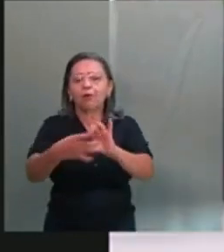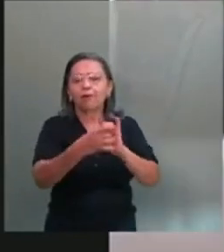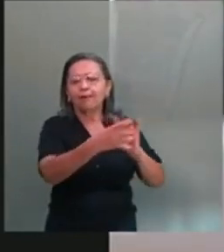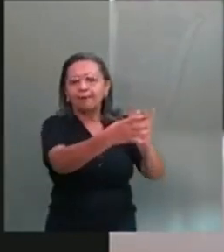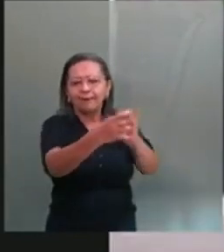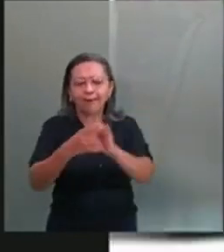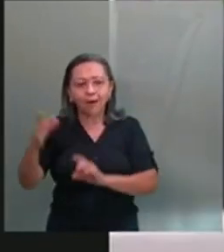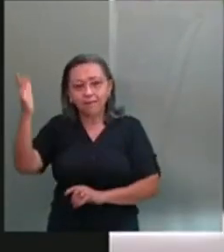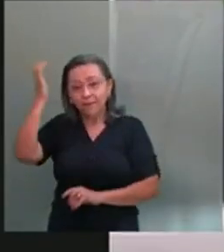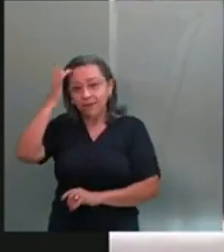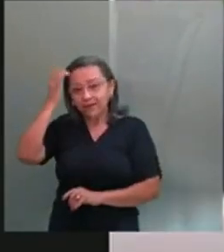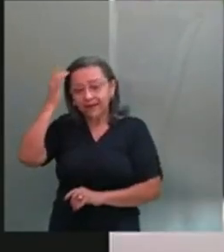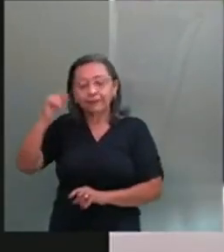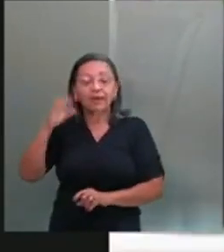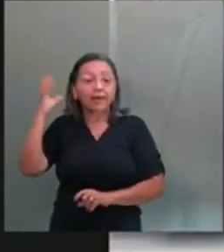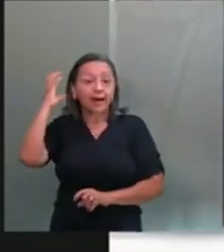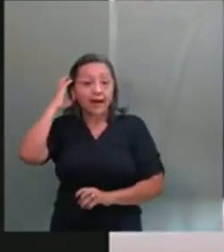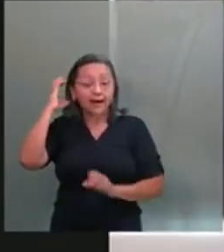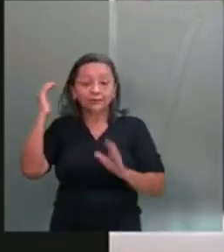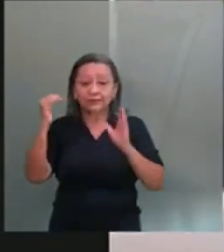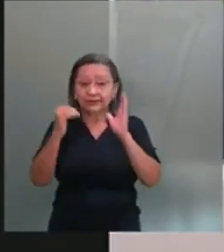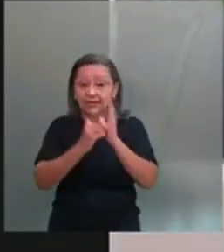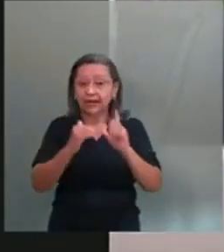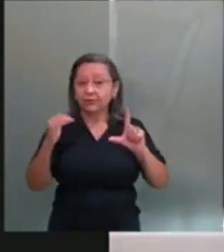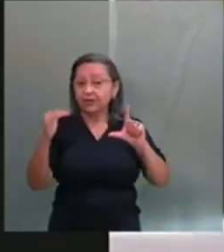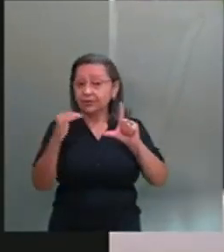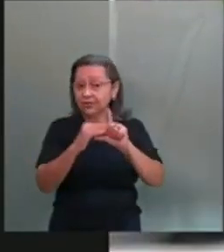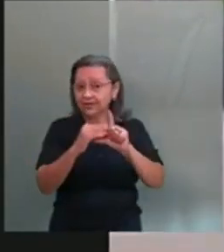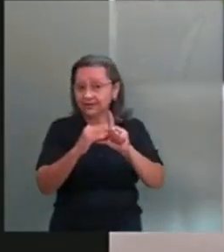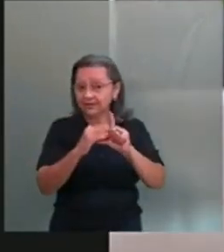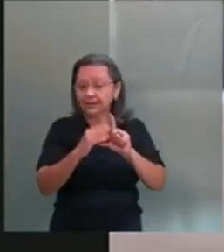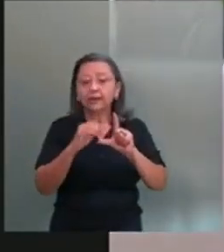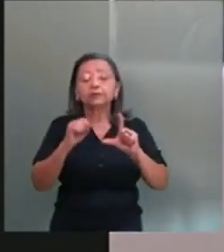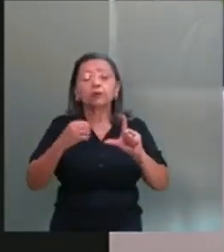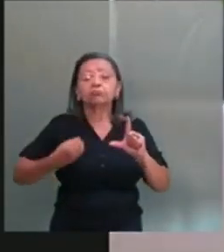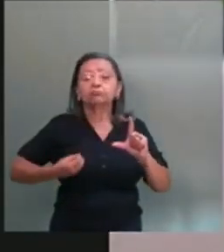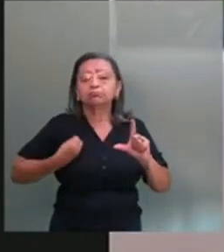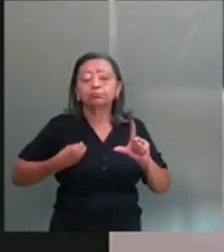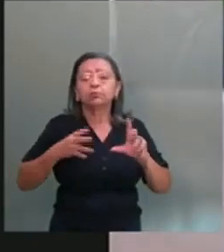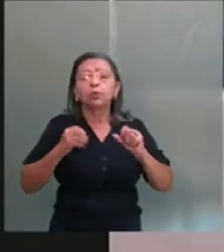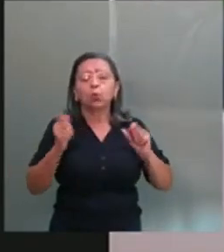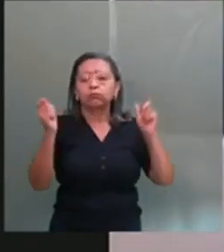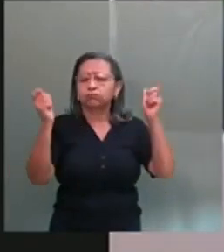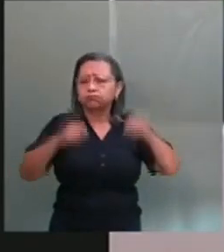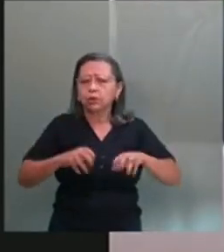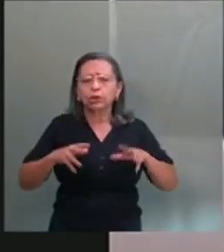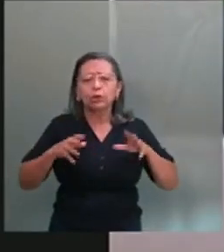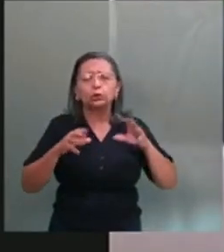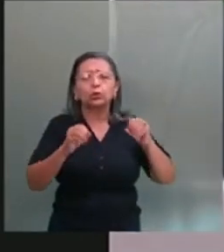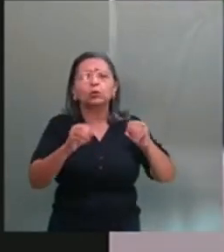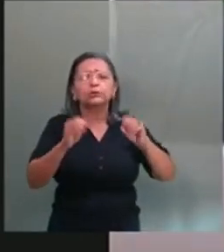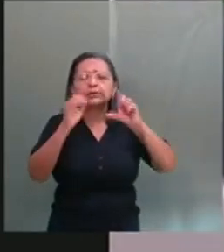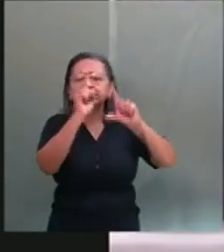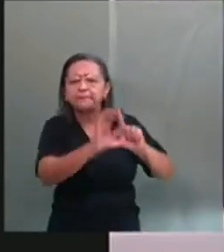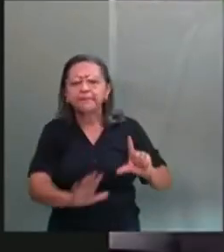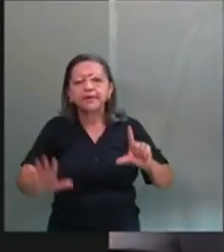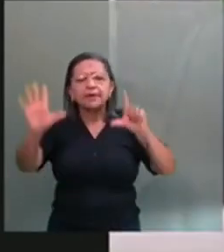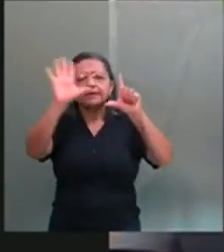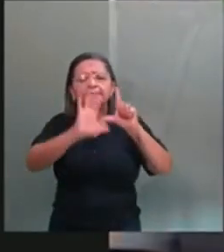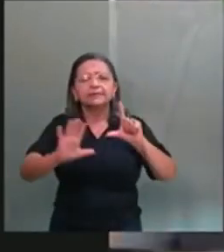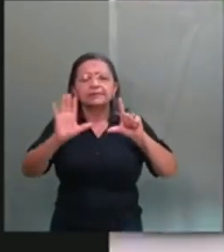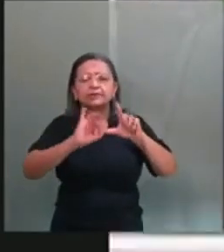com a modernidade, Rádio Senado e Agência Senado estão presentes com competência em todas as mídias